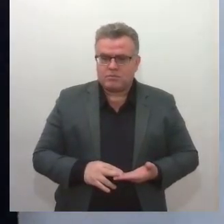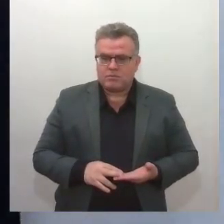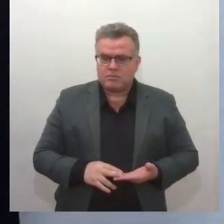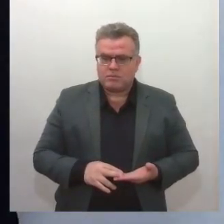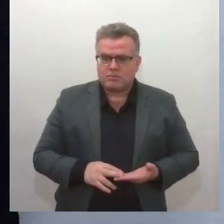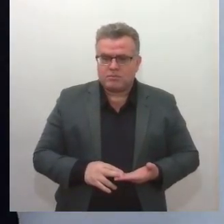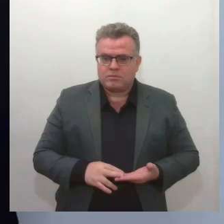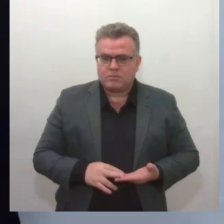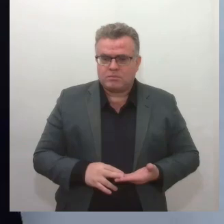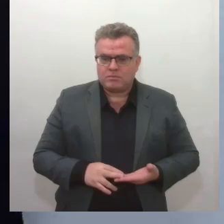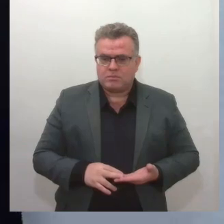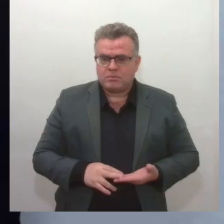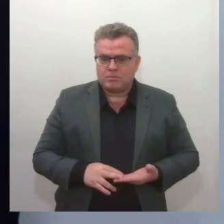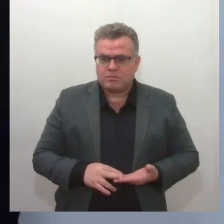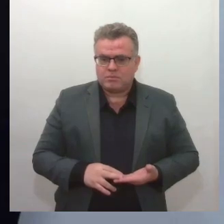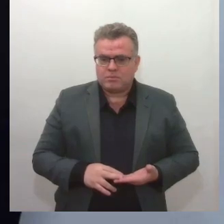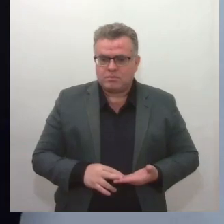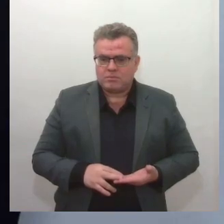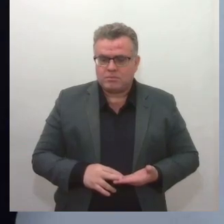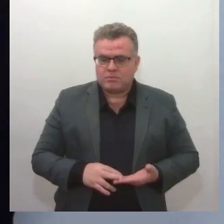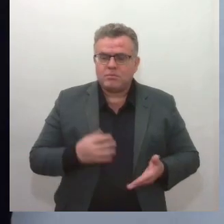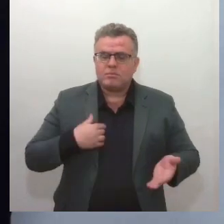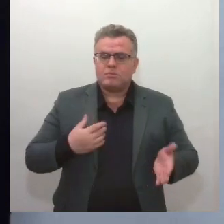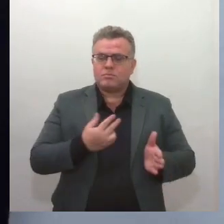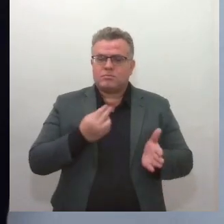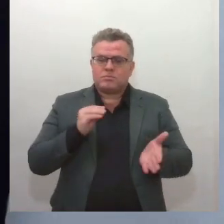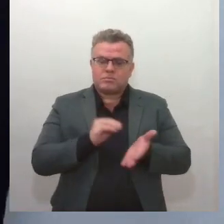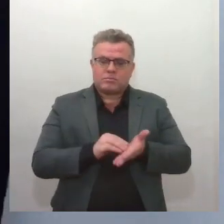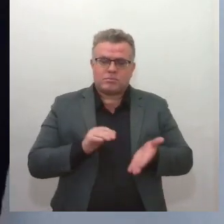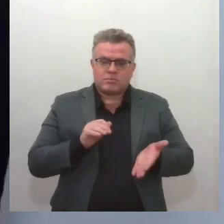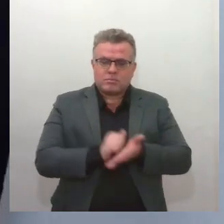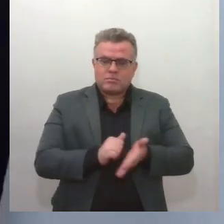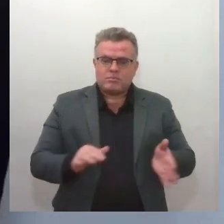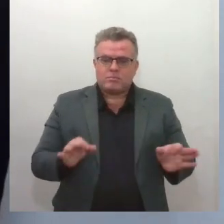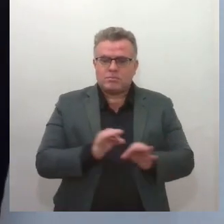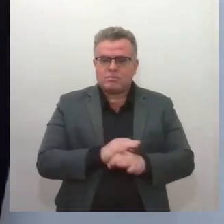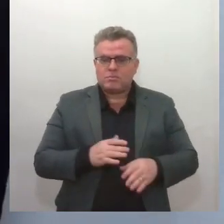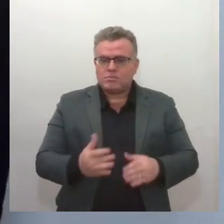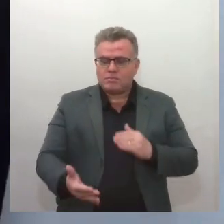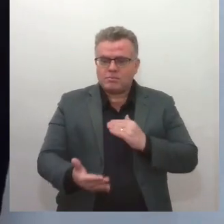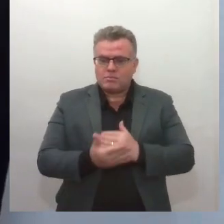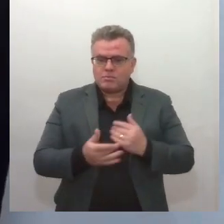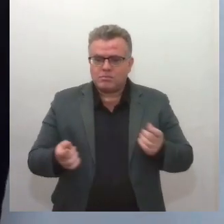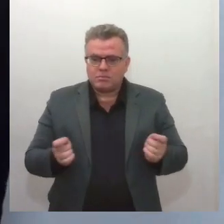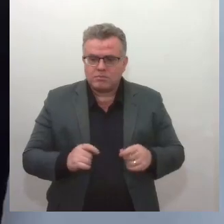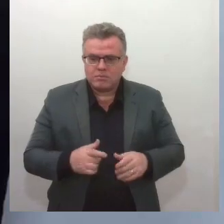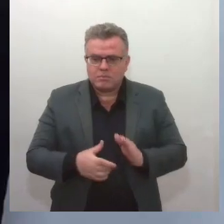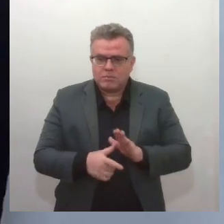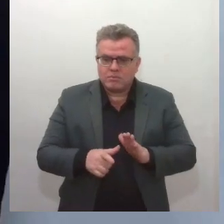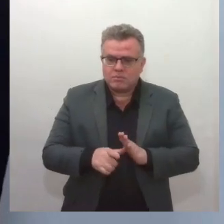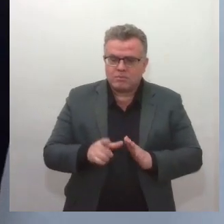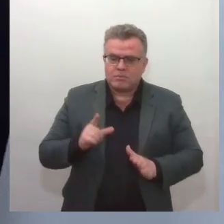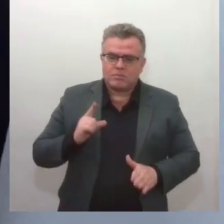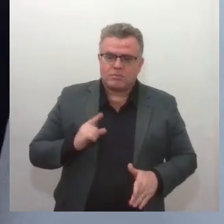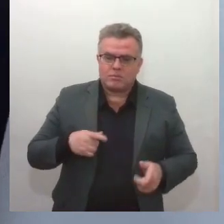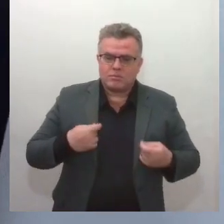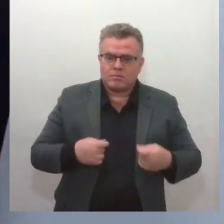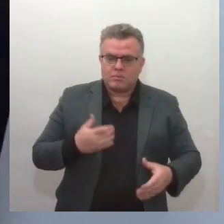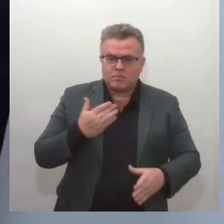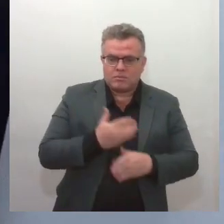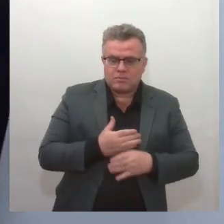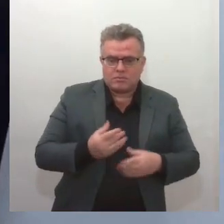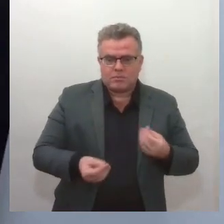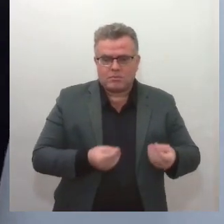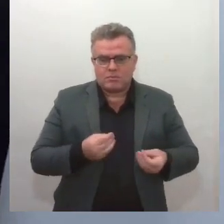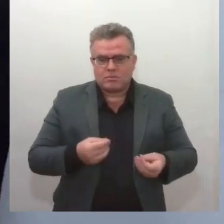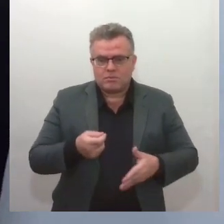que nós fomos registrada. Isso ajuda muito, né? Porque antigamente precisava de uma ação judicial, de um laudo médico, né? No